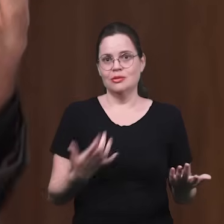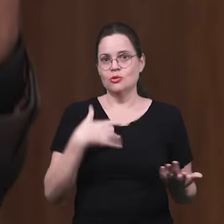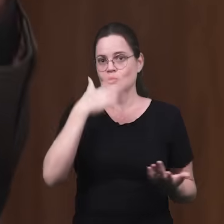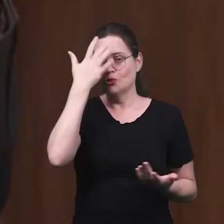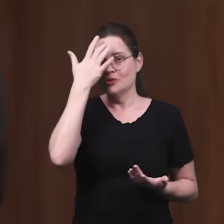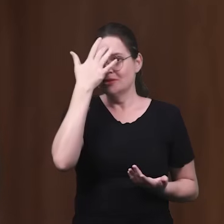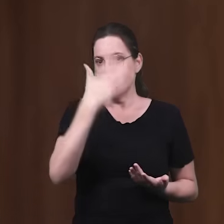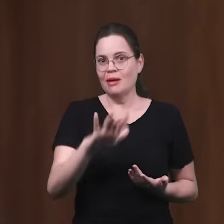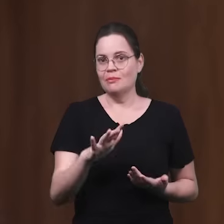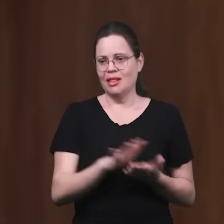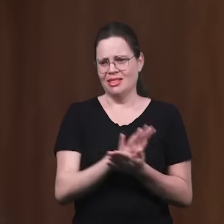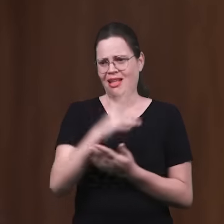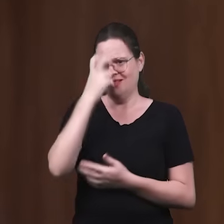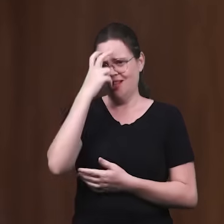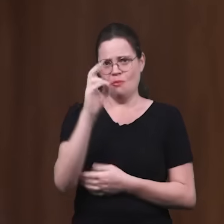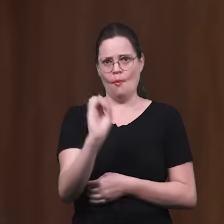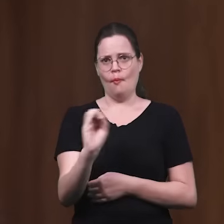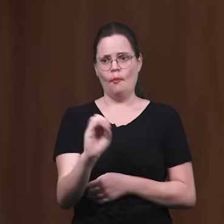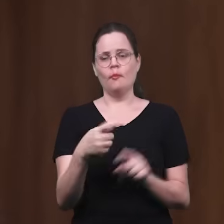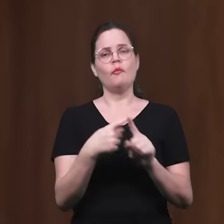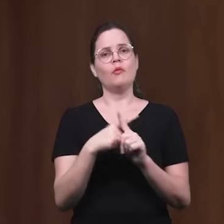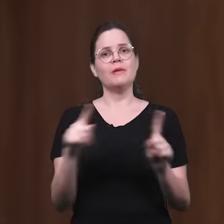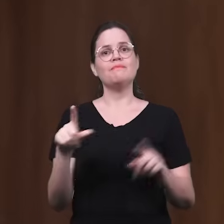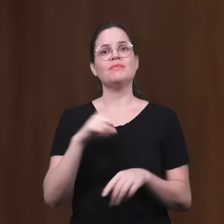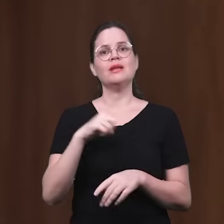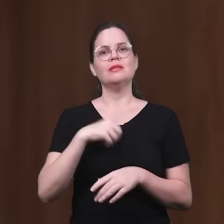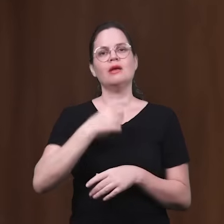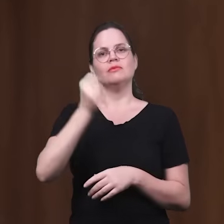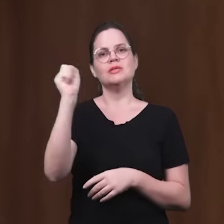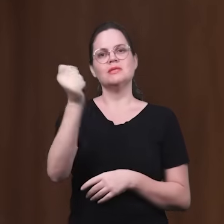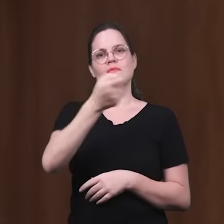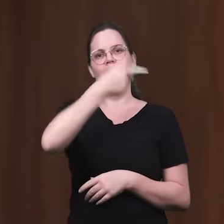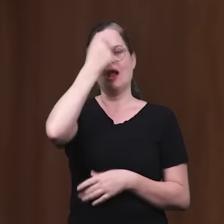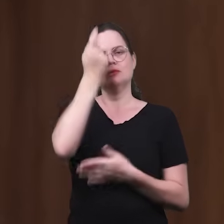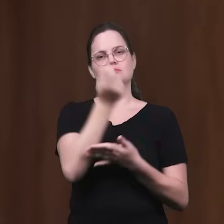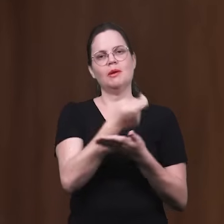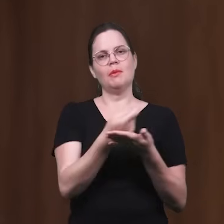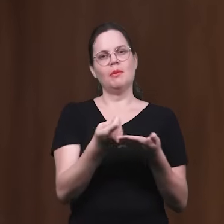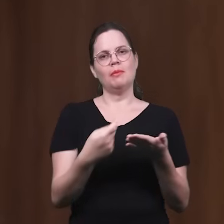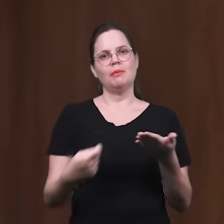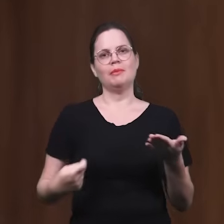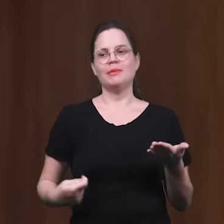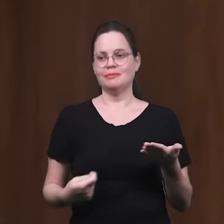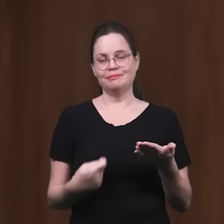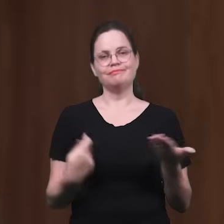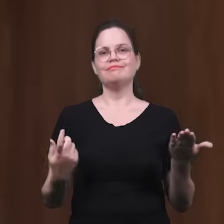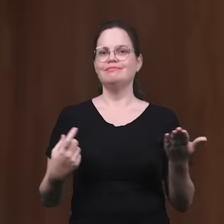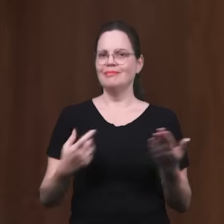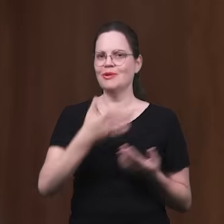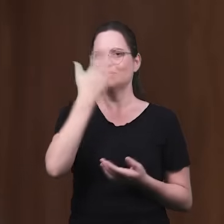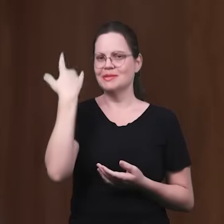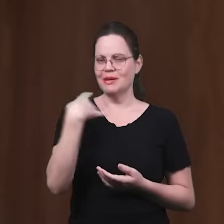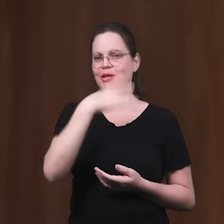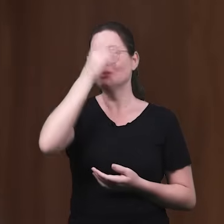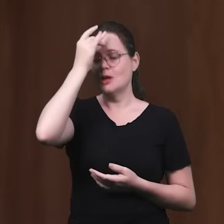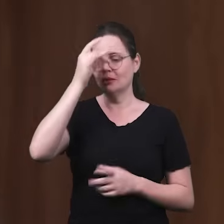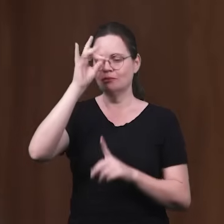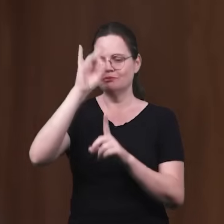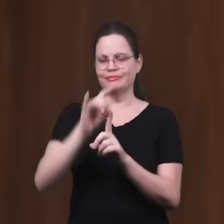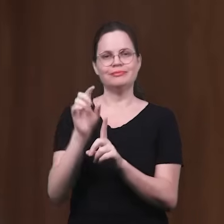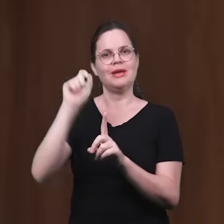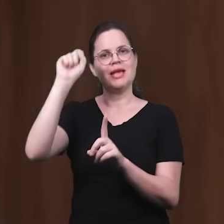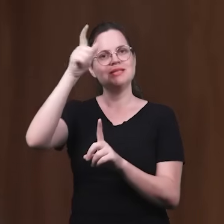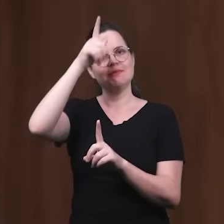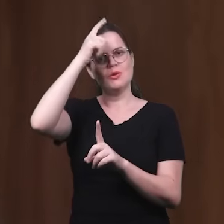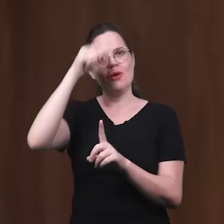mas foram inspirados pelo Espírito Santo para registrar o que está aqui, e só o Espírito Santo, só a ação do Espírito